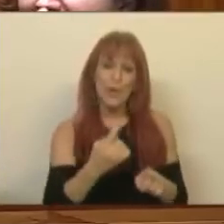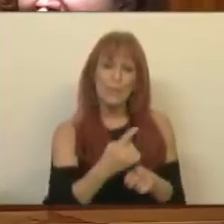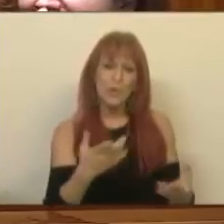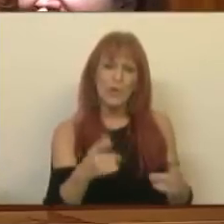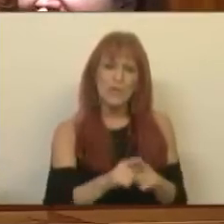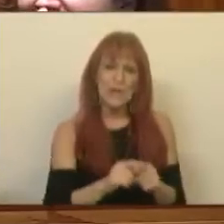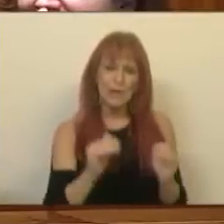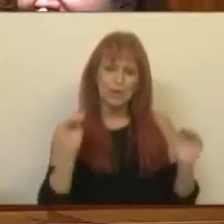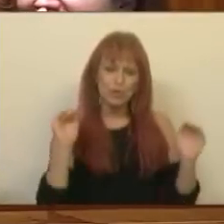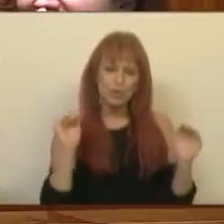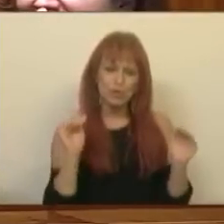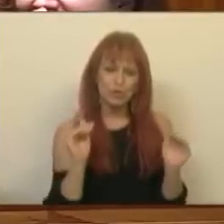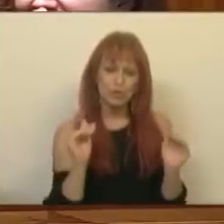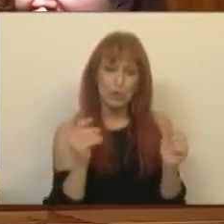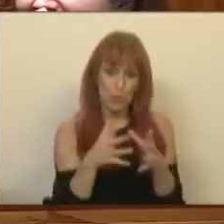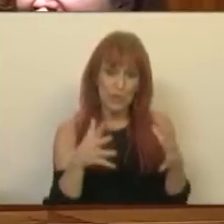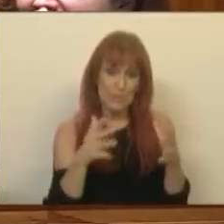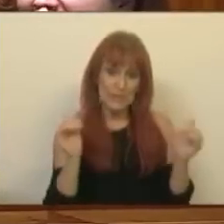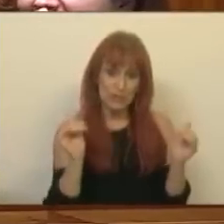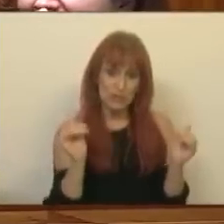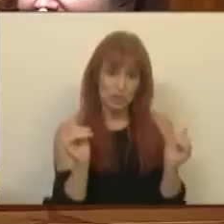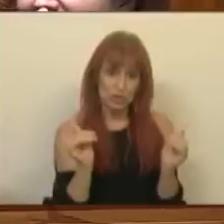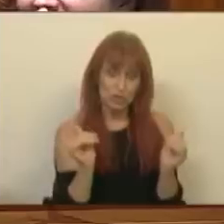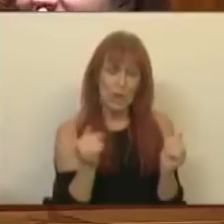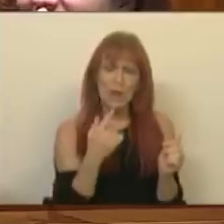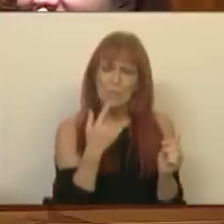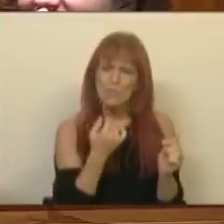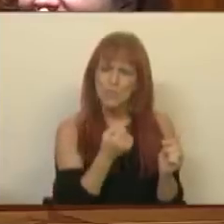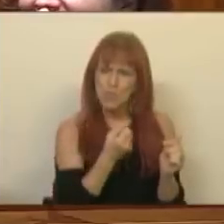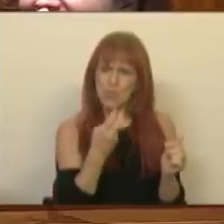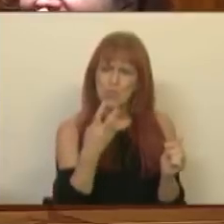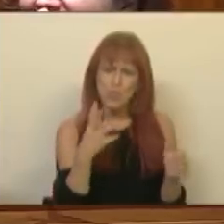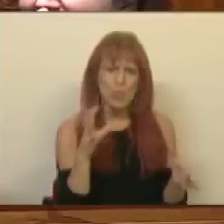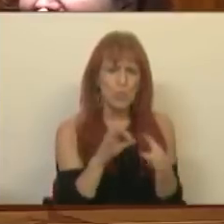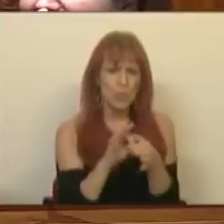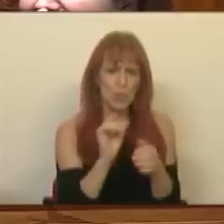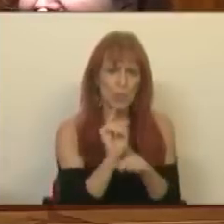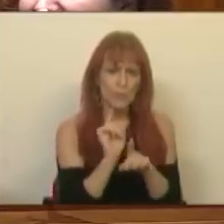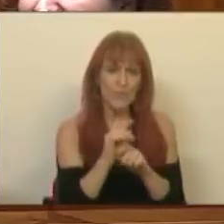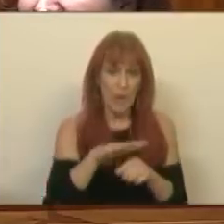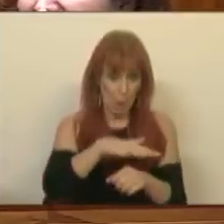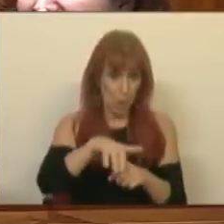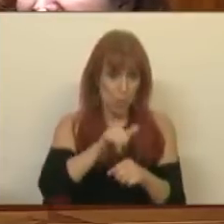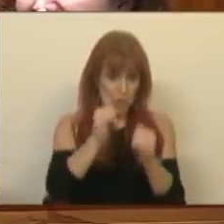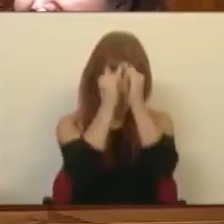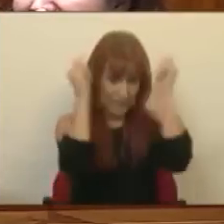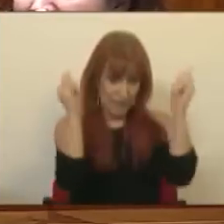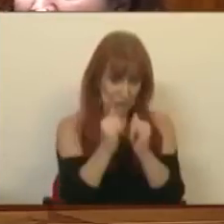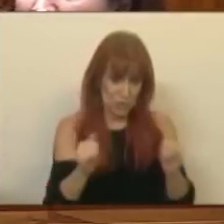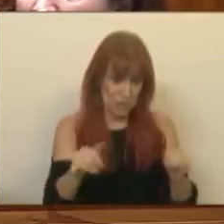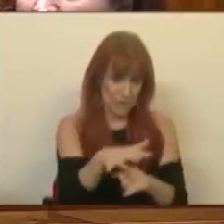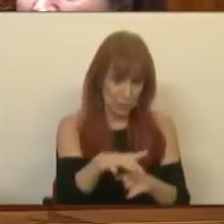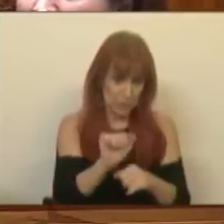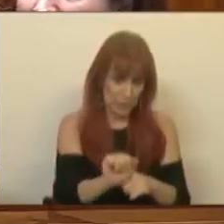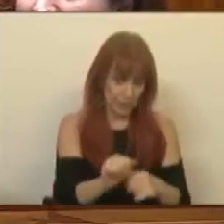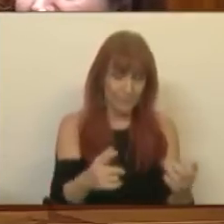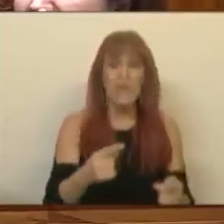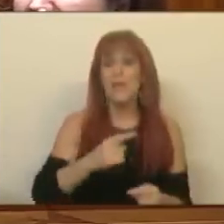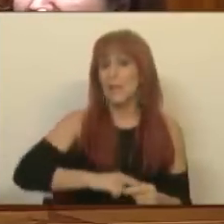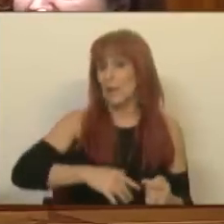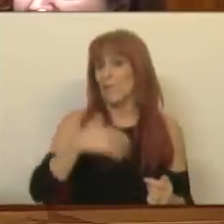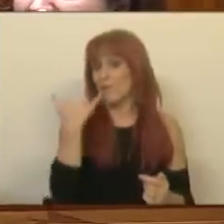a desaceleração do crescimento muitos têm a ver com a conjuntura Internacional e